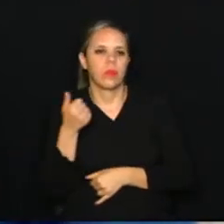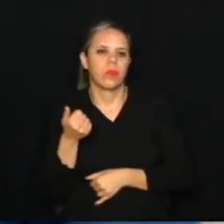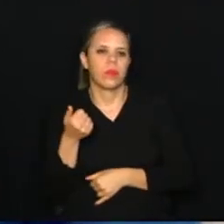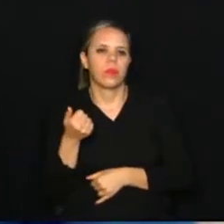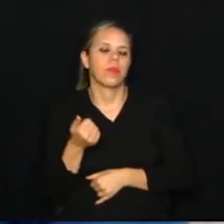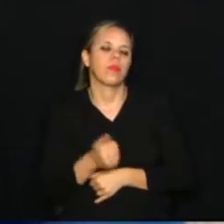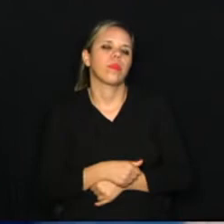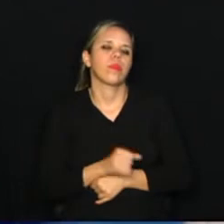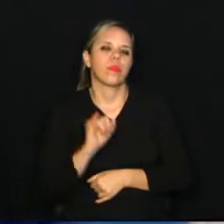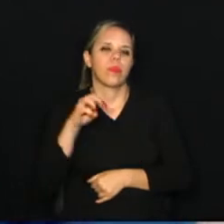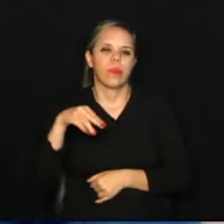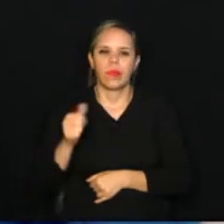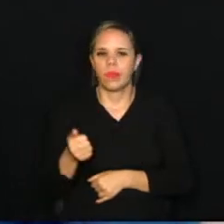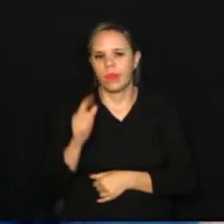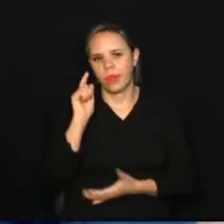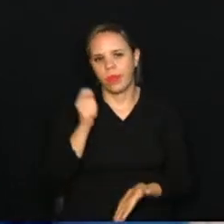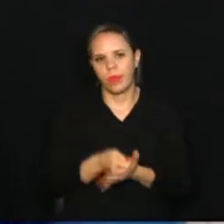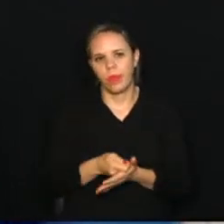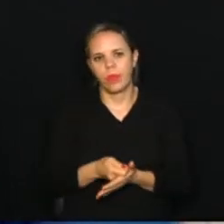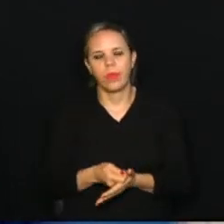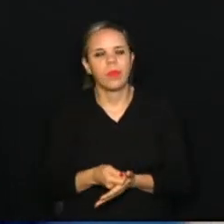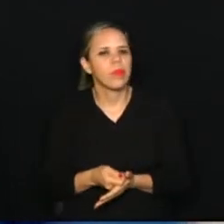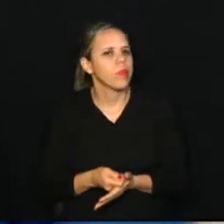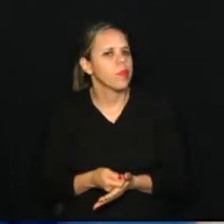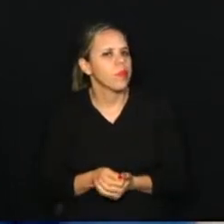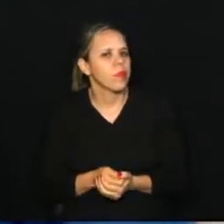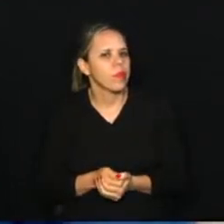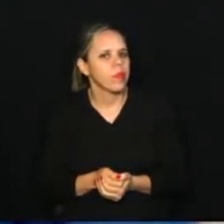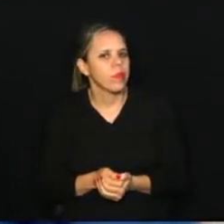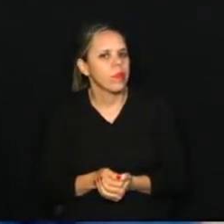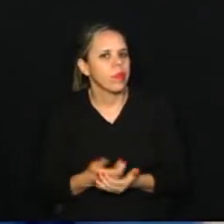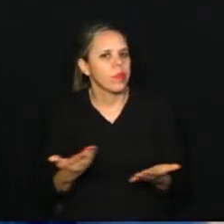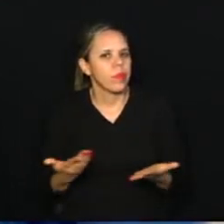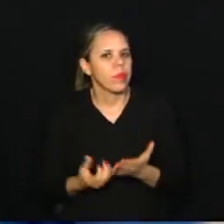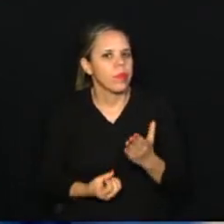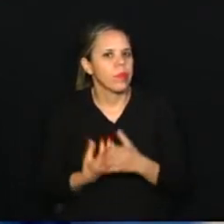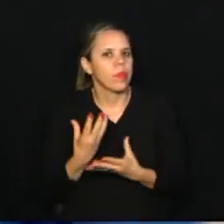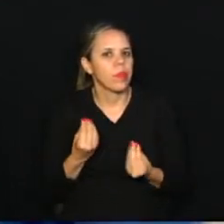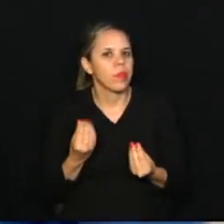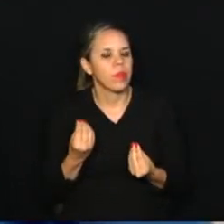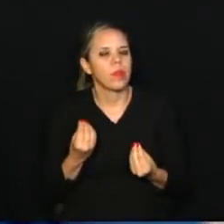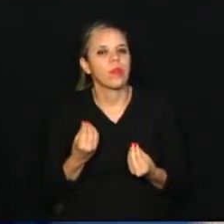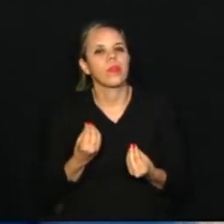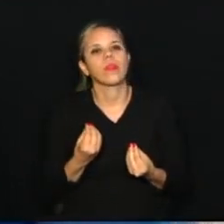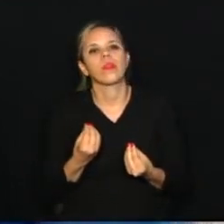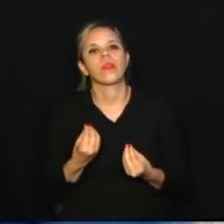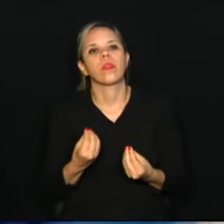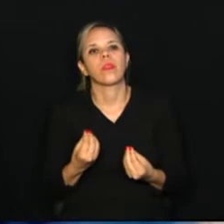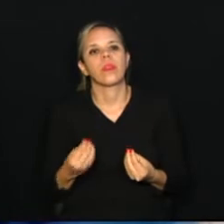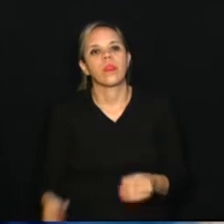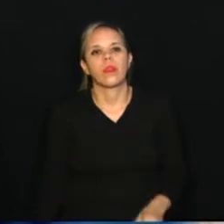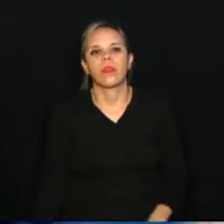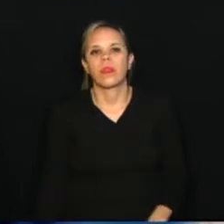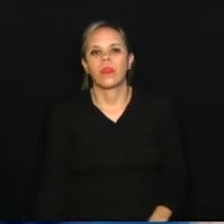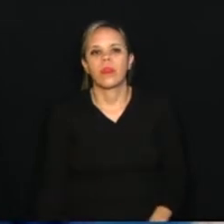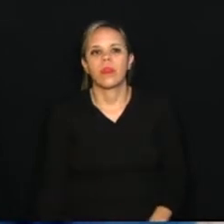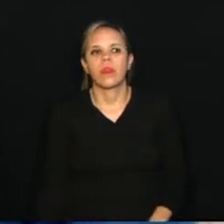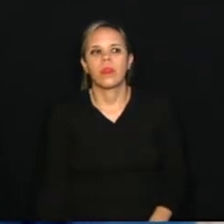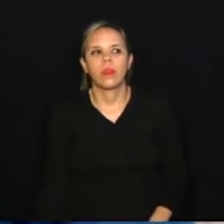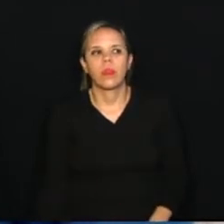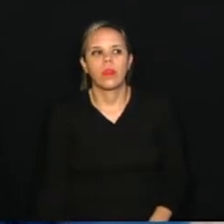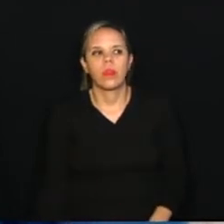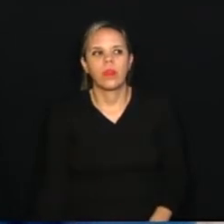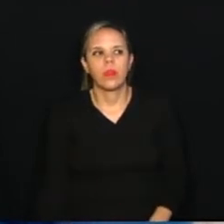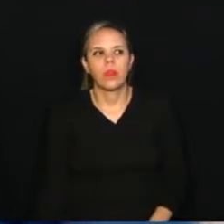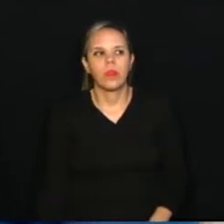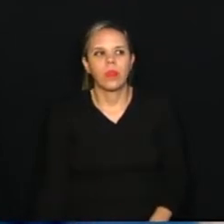da IMA, garantindo a redundância, porque hoje acontece muito acidente. Eu posso dizer para o senhor que temos um por semana. São